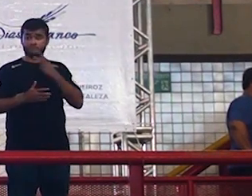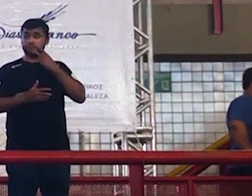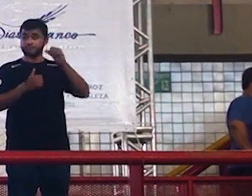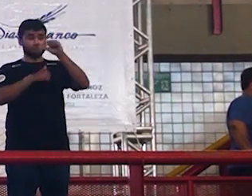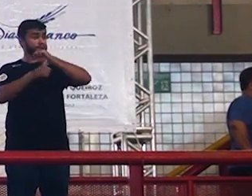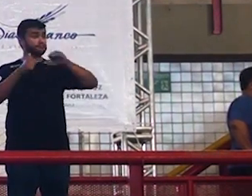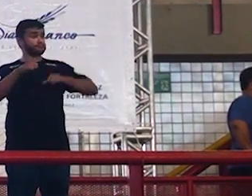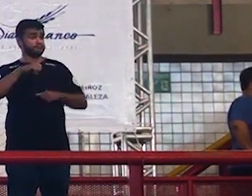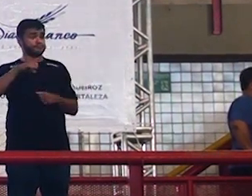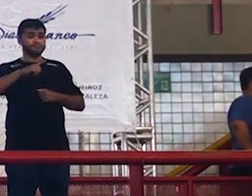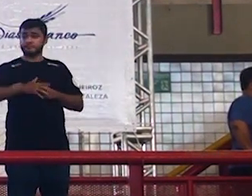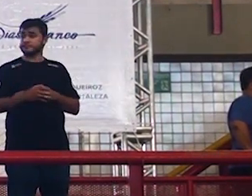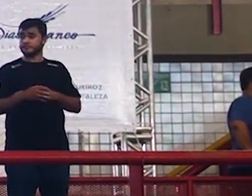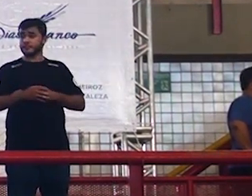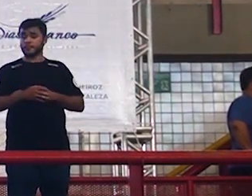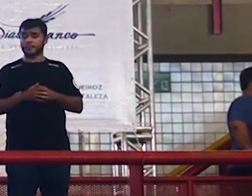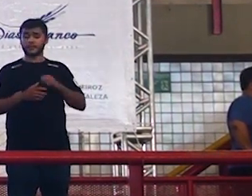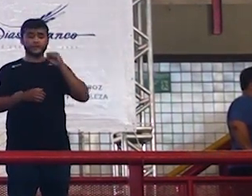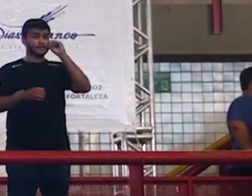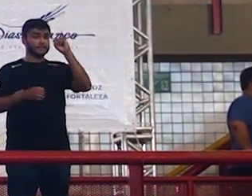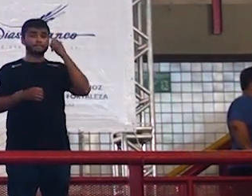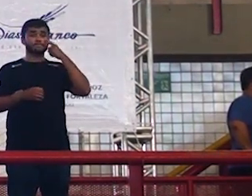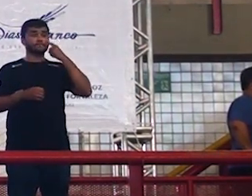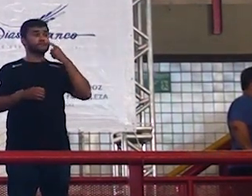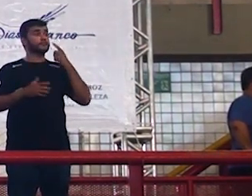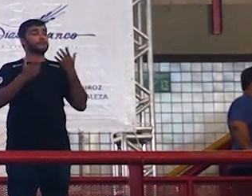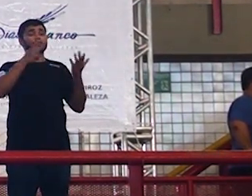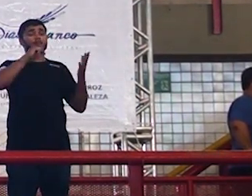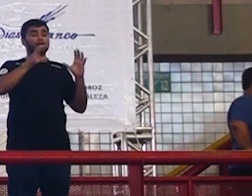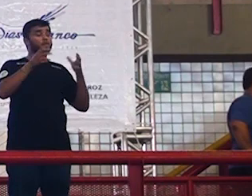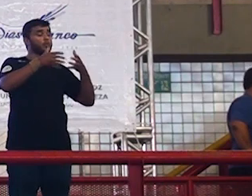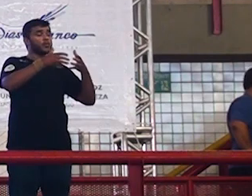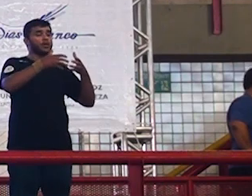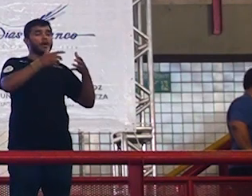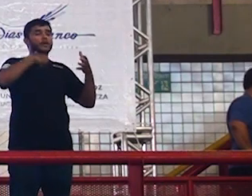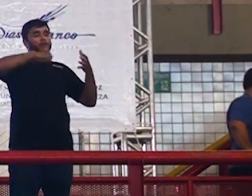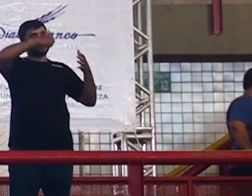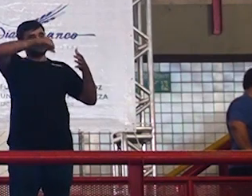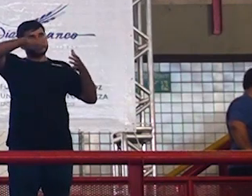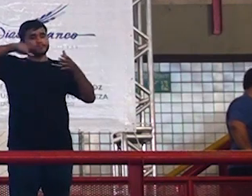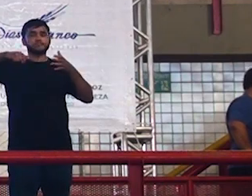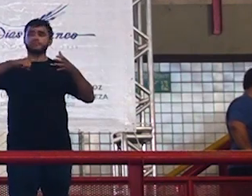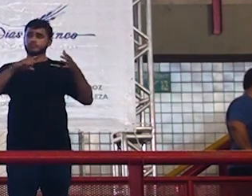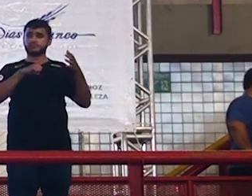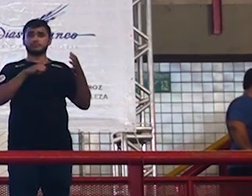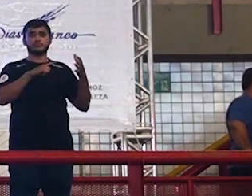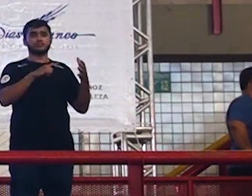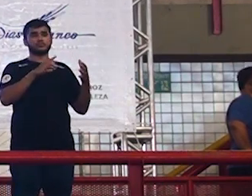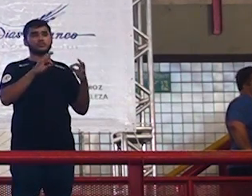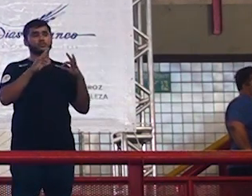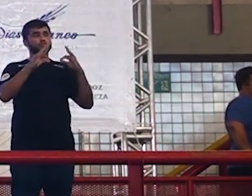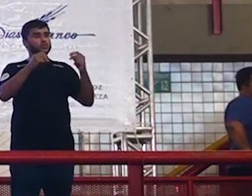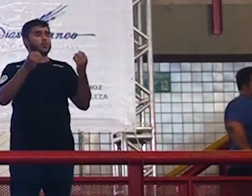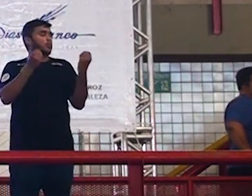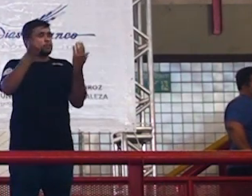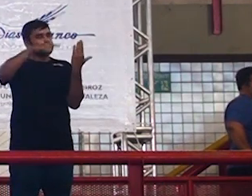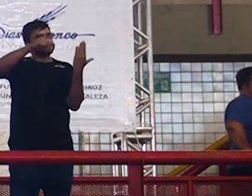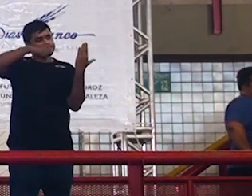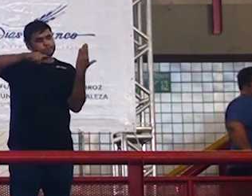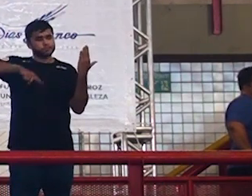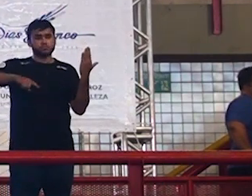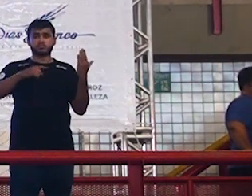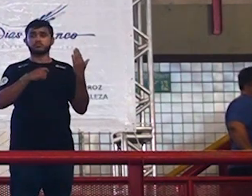Claro. Quando uma banca muda, obviamente vai mudar o critério de correção, muda o estilo de